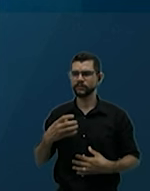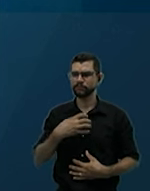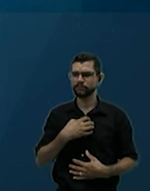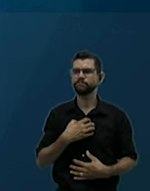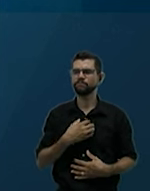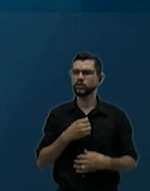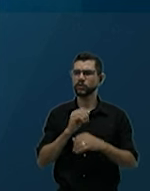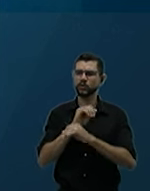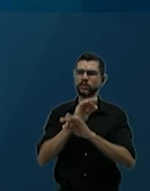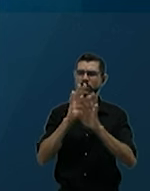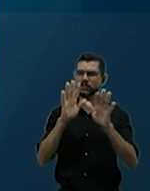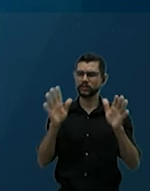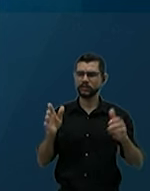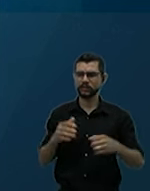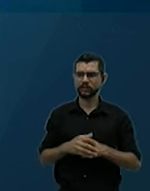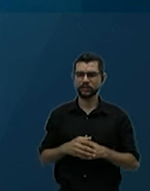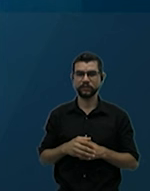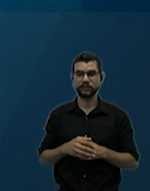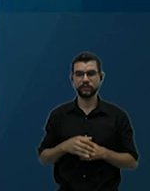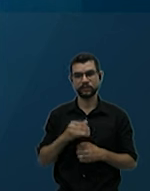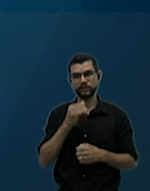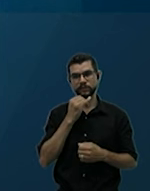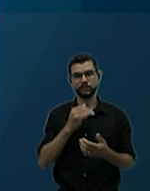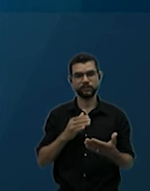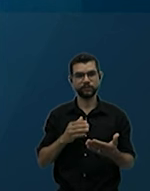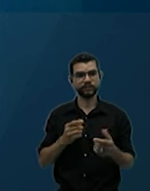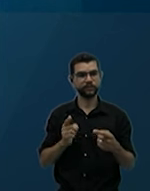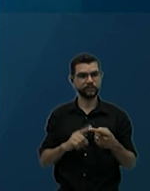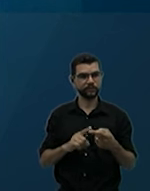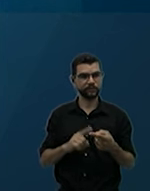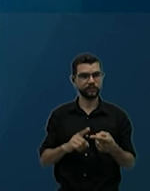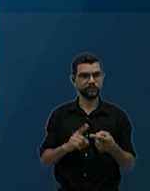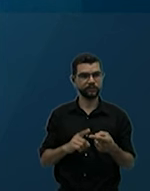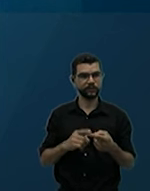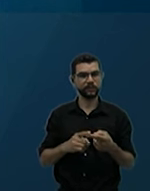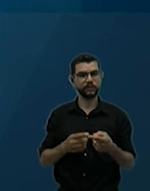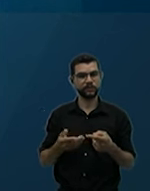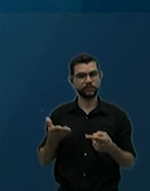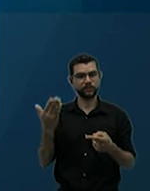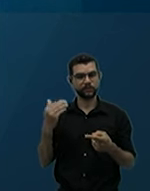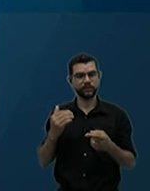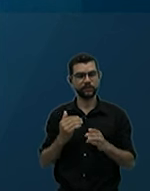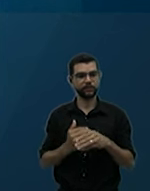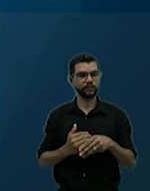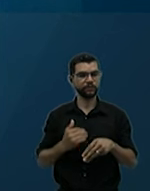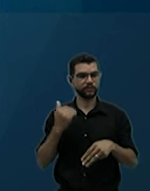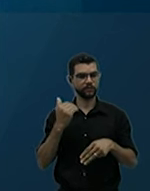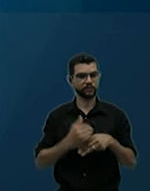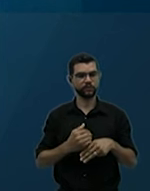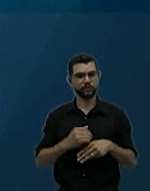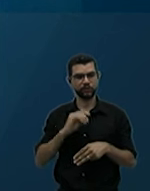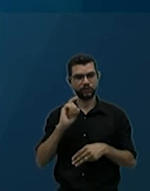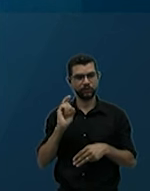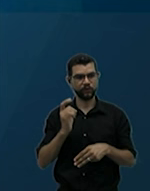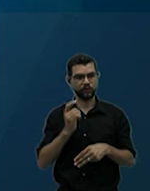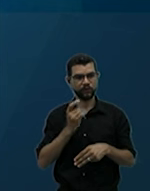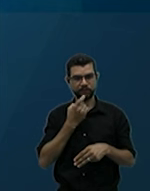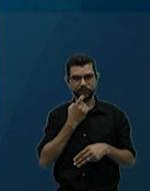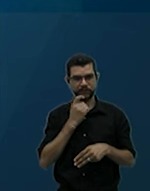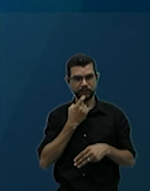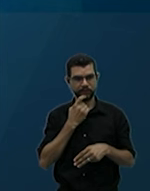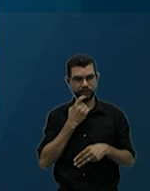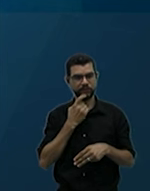foi afetado pelo ministro Herman Benjamin quando aqui estava ainda na sessão. E também a sessão